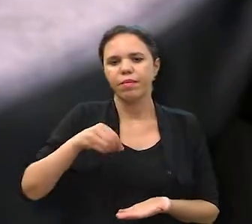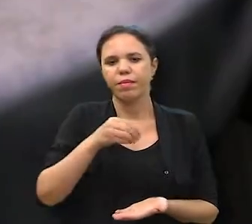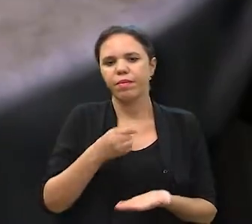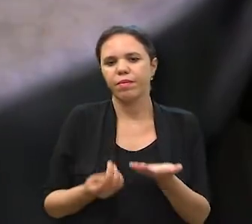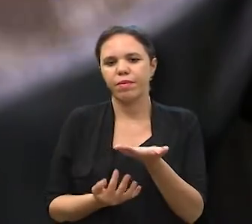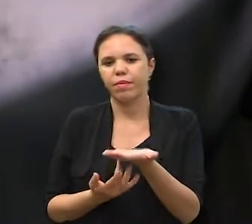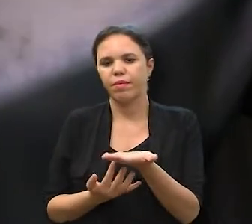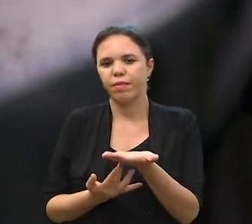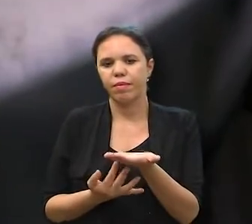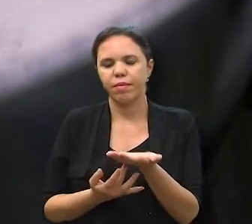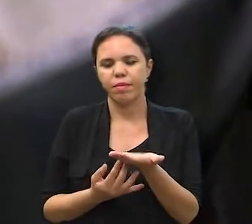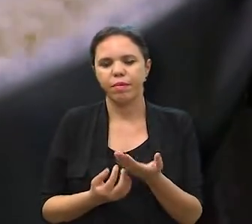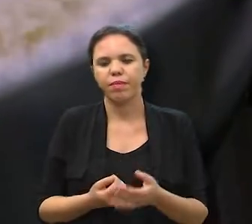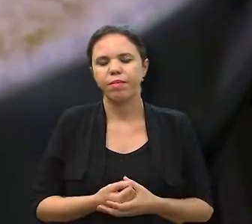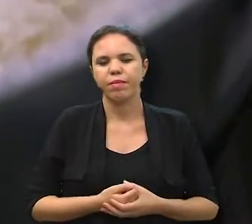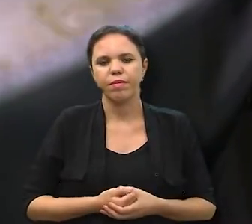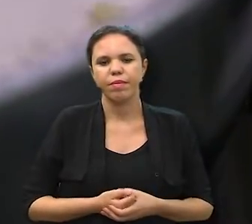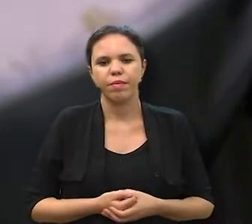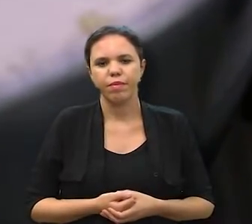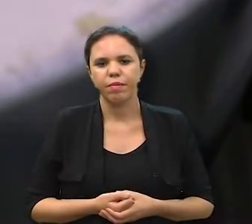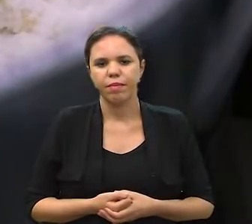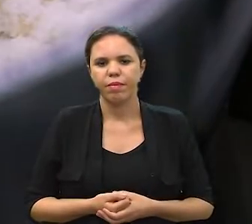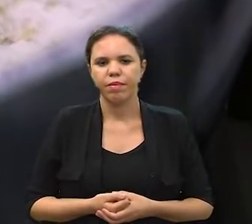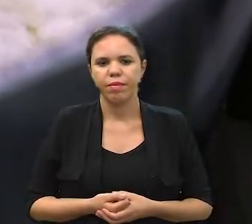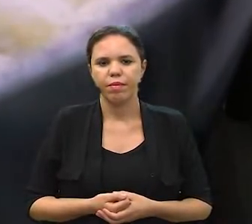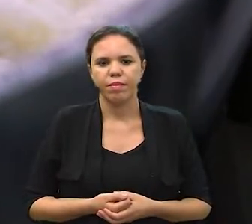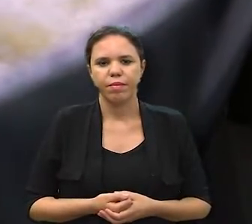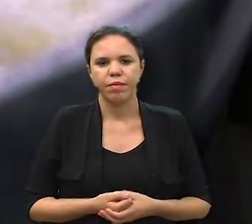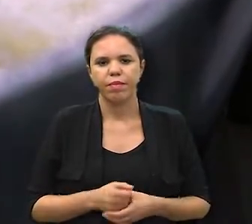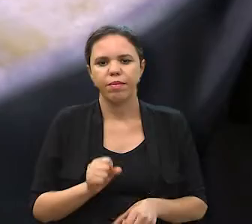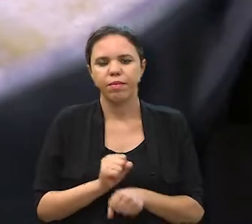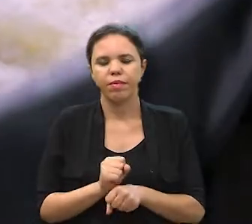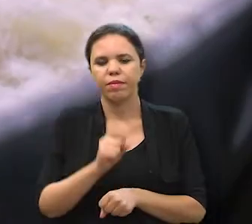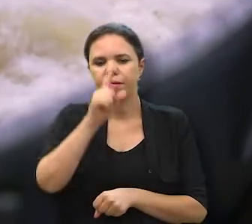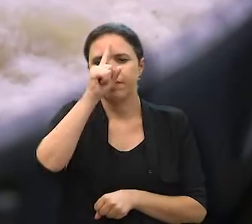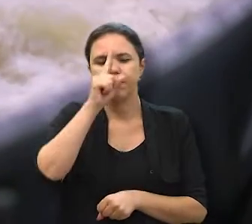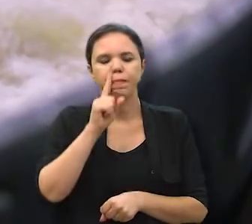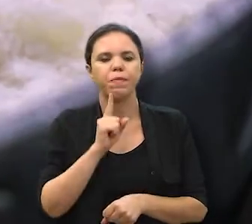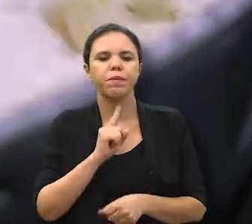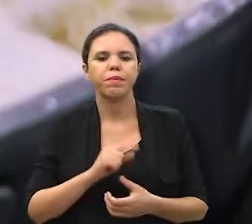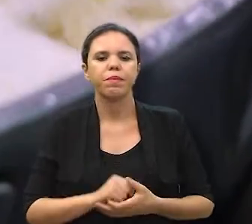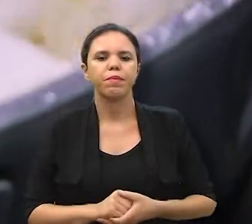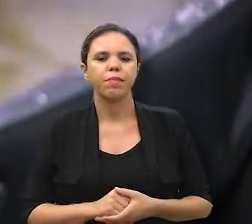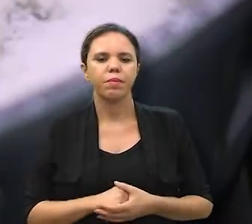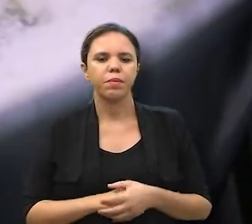panela e derreter. Deixe caramelizar.